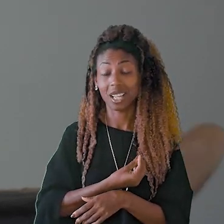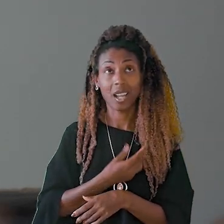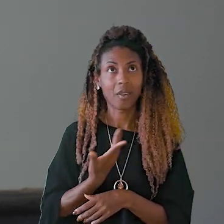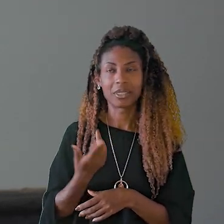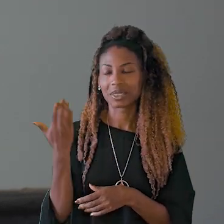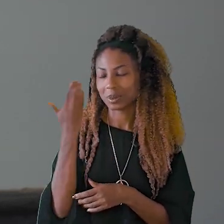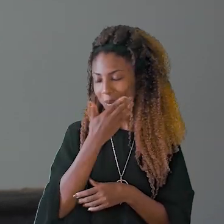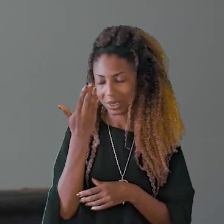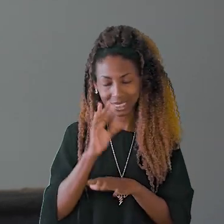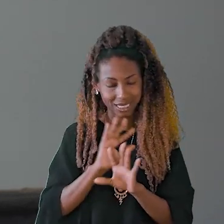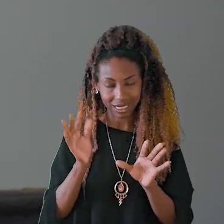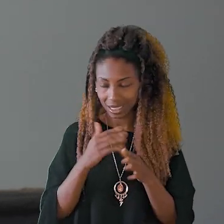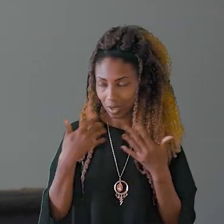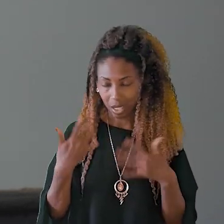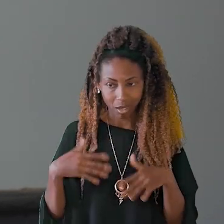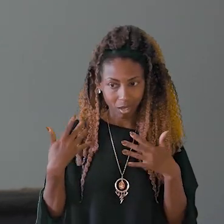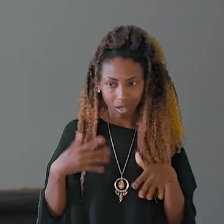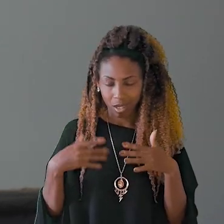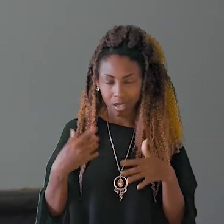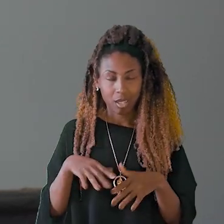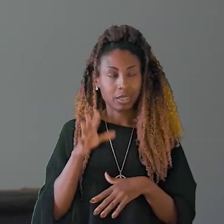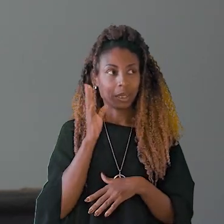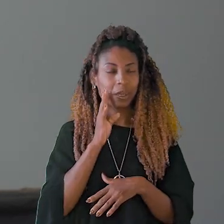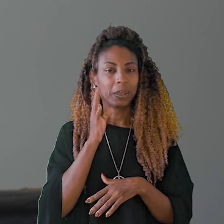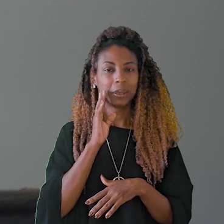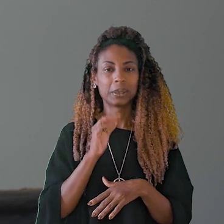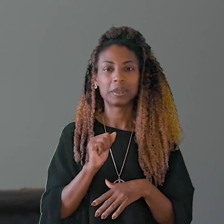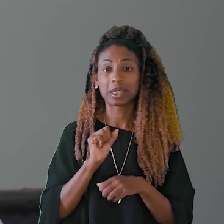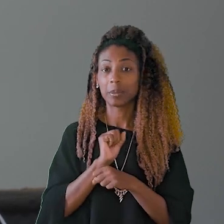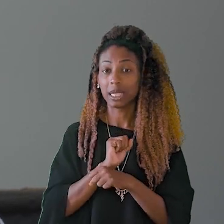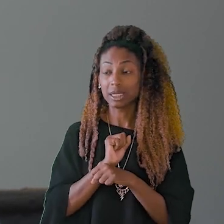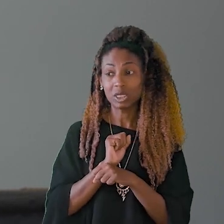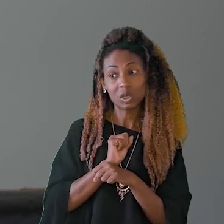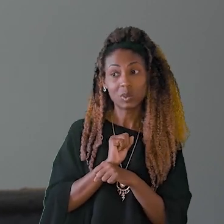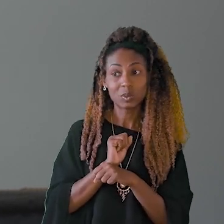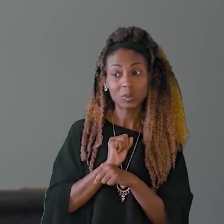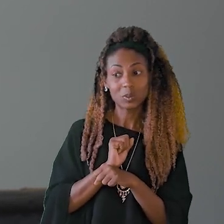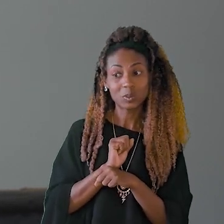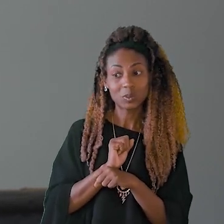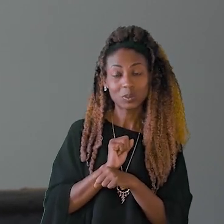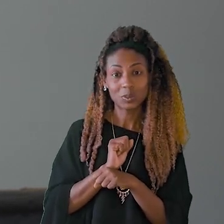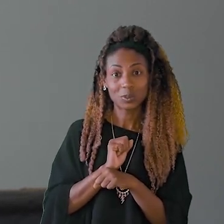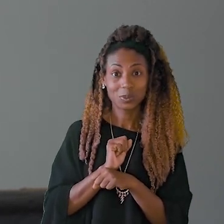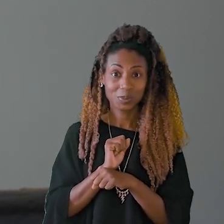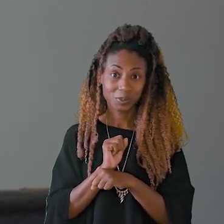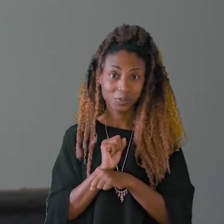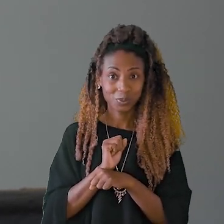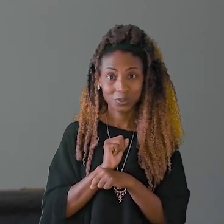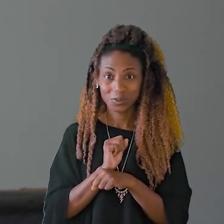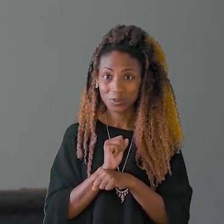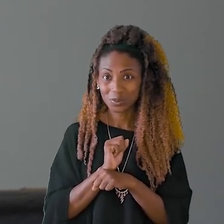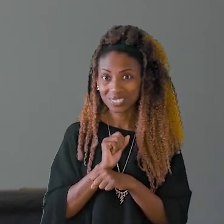nem ver ela, assim, presencialmente, assim. Beleza. Fiquei no cantinho assim, esperando. Daqui